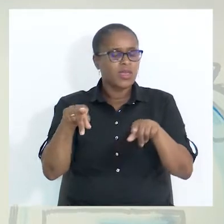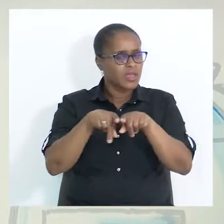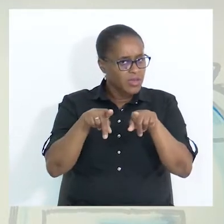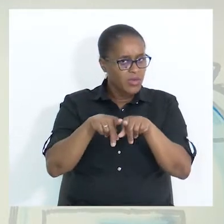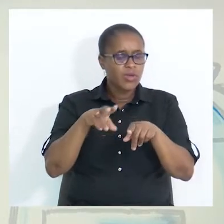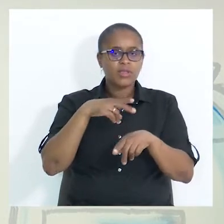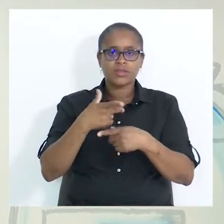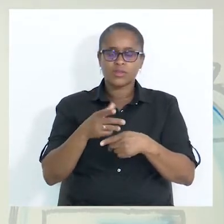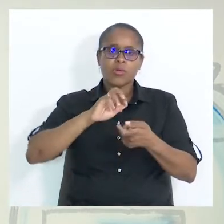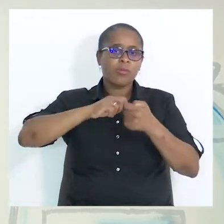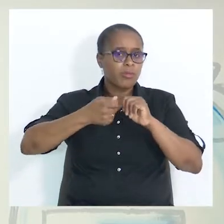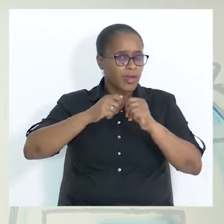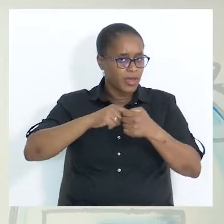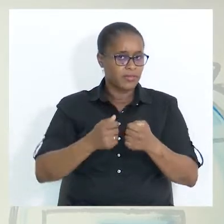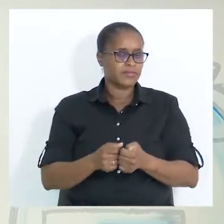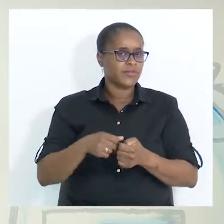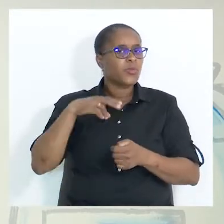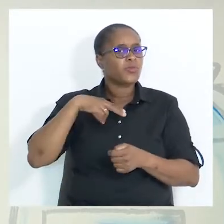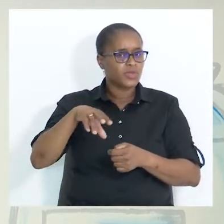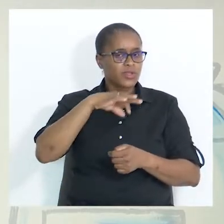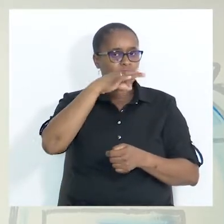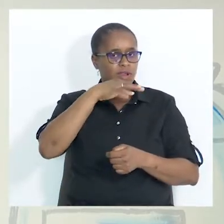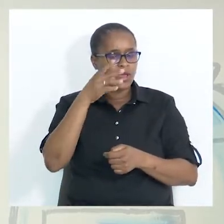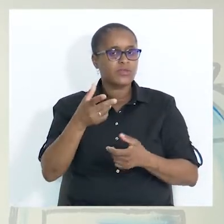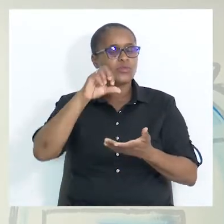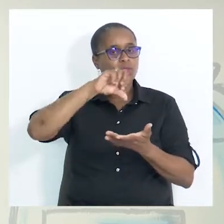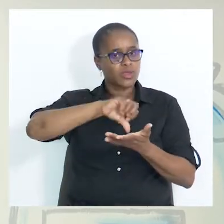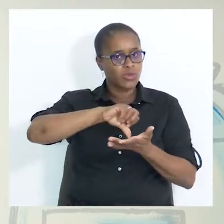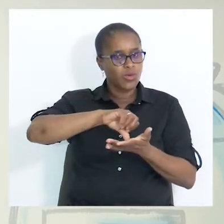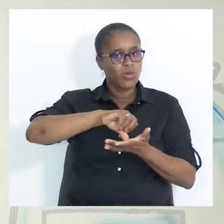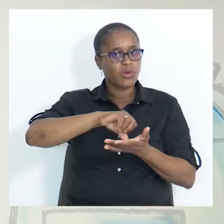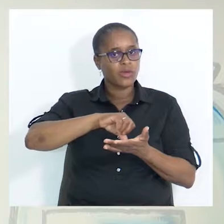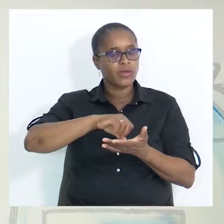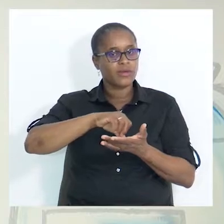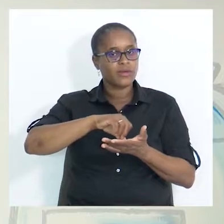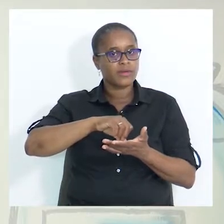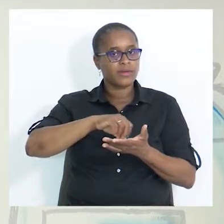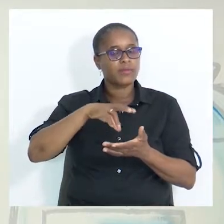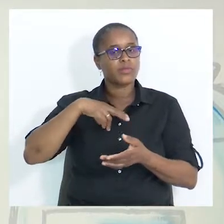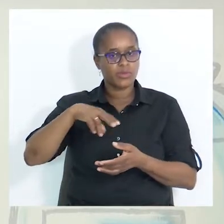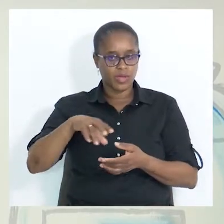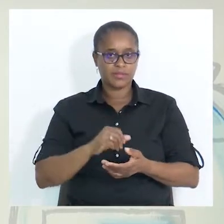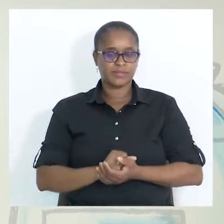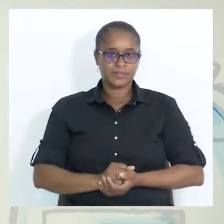mesma coisa que problemas no português falado no território materno ou